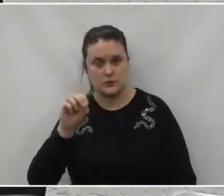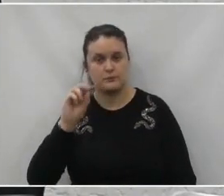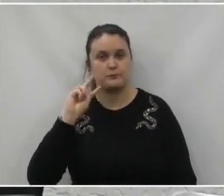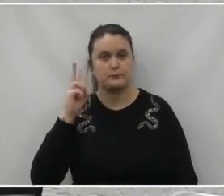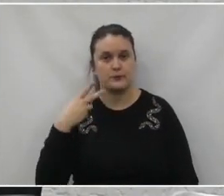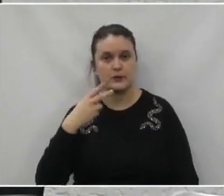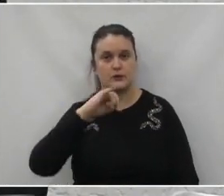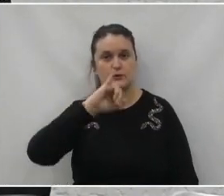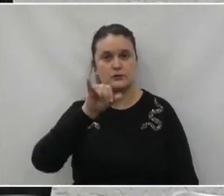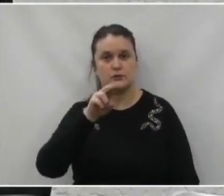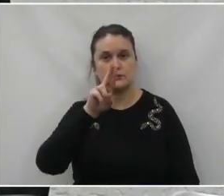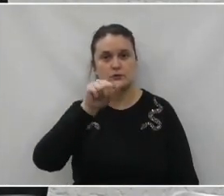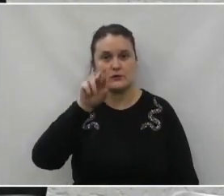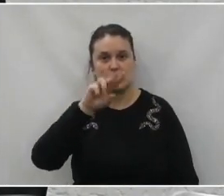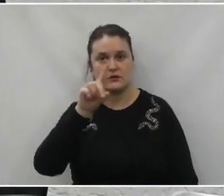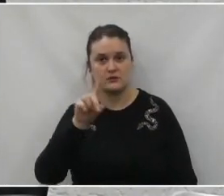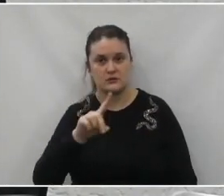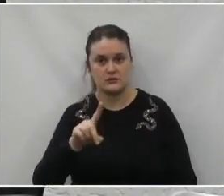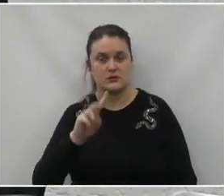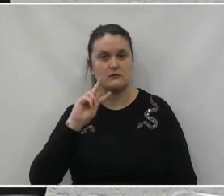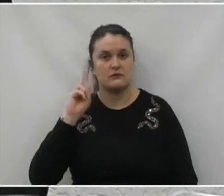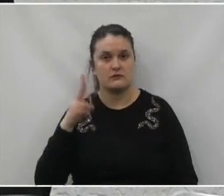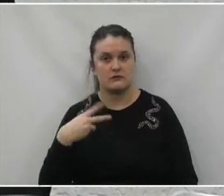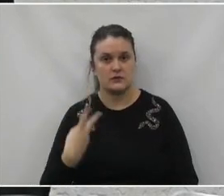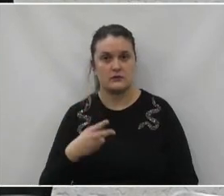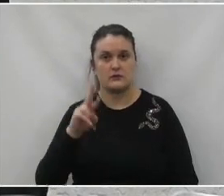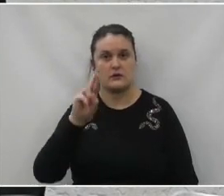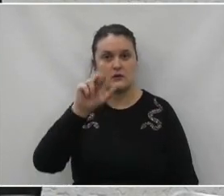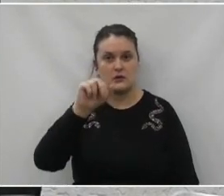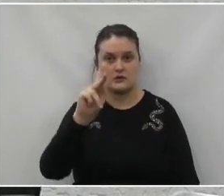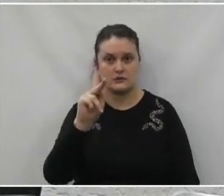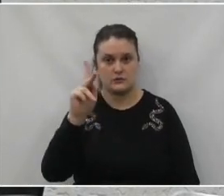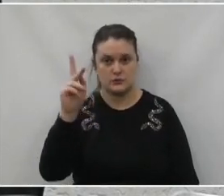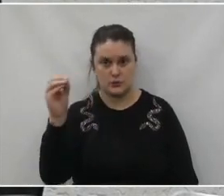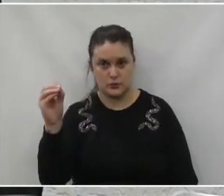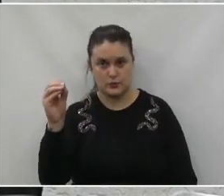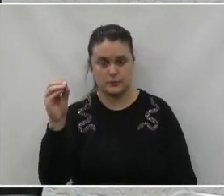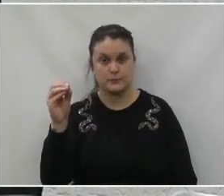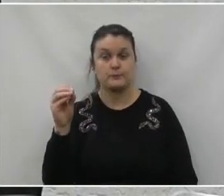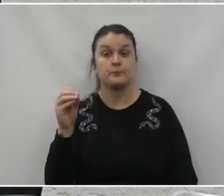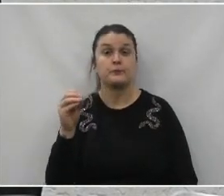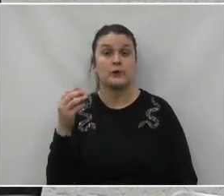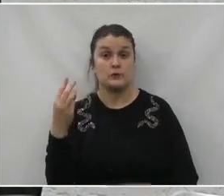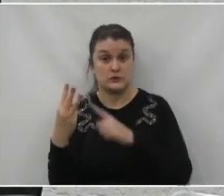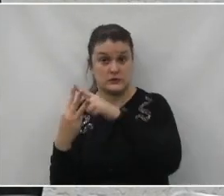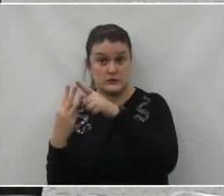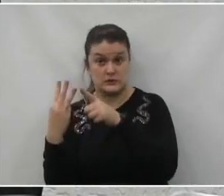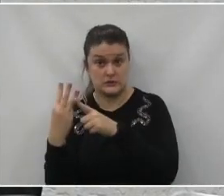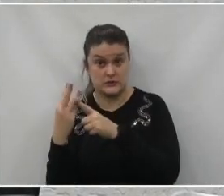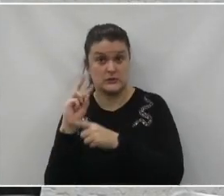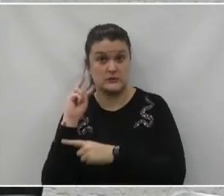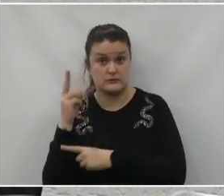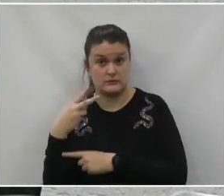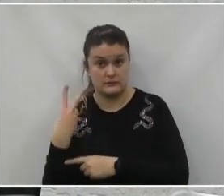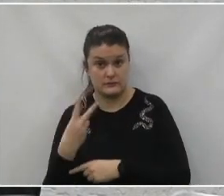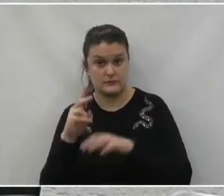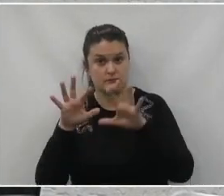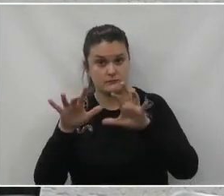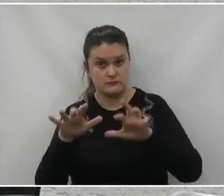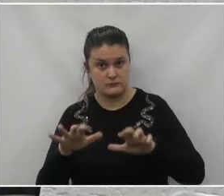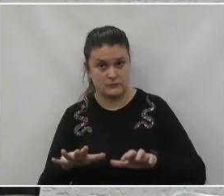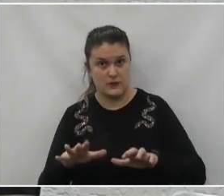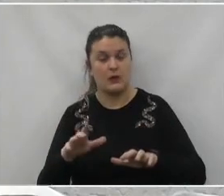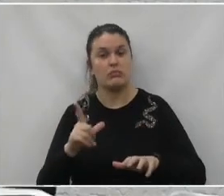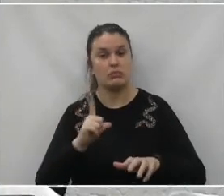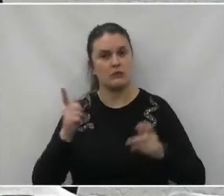Juarez Leandro de Oliveira e Valdecir José Rático. os vereadores que estes subscrevem, no uso legal